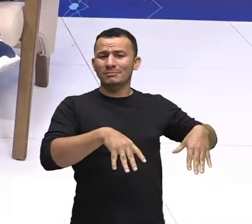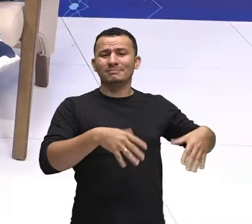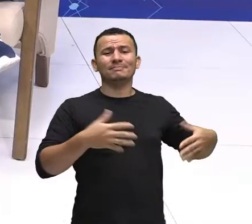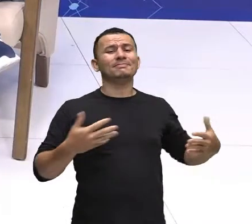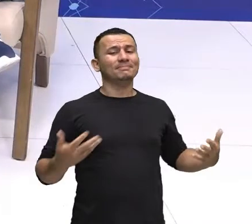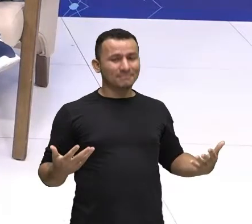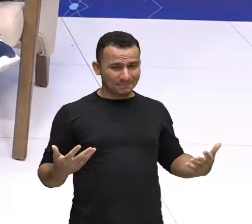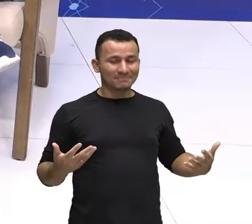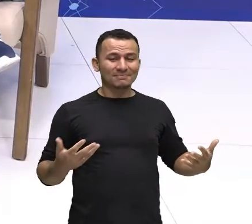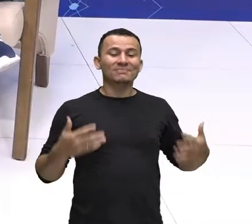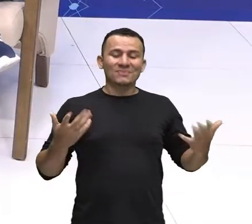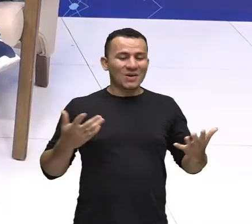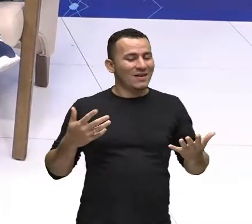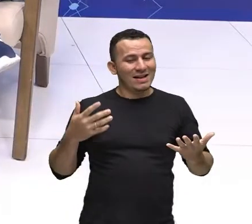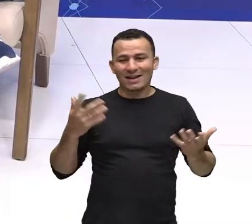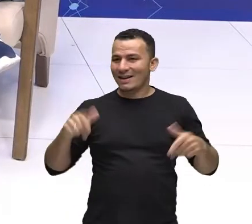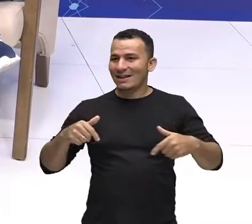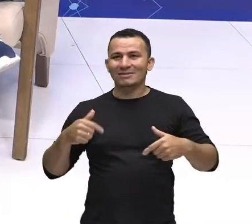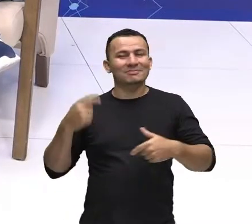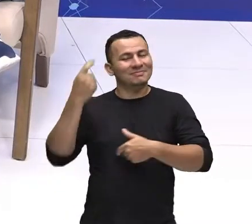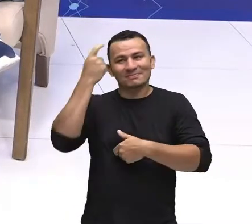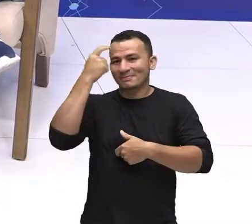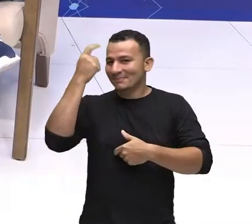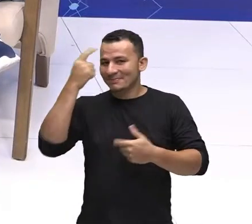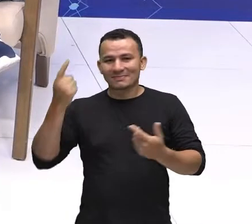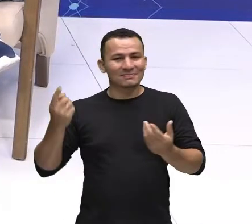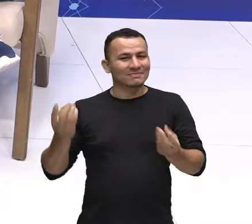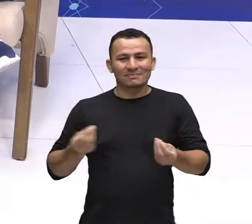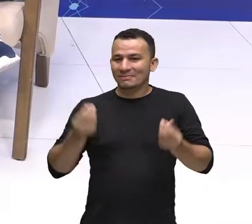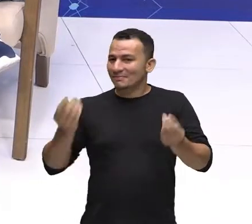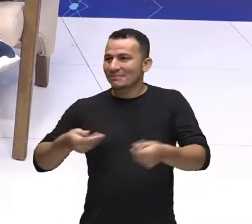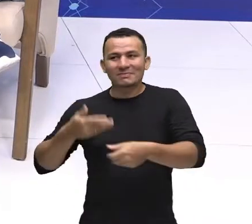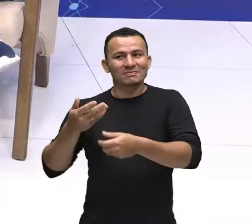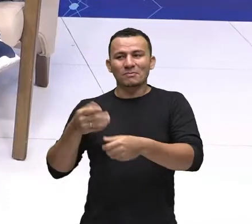Então é um aspecto que é exercitado ali